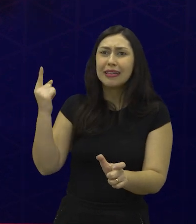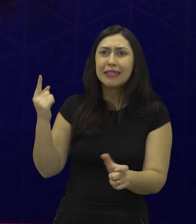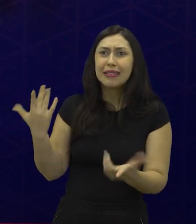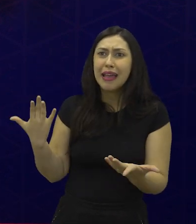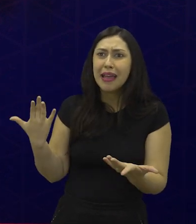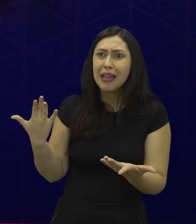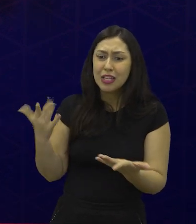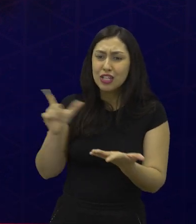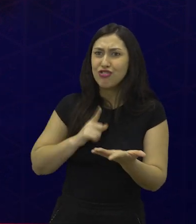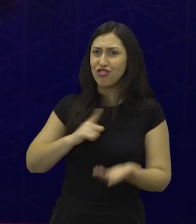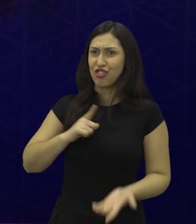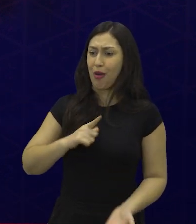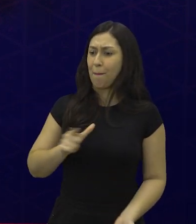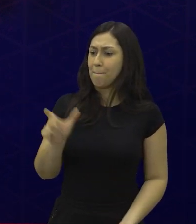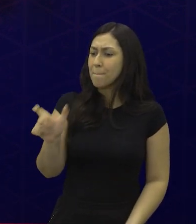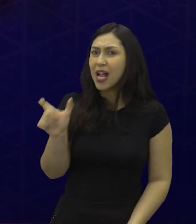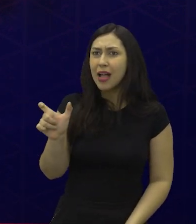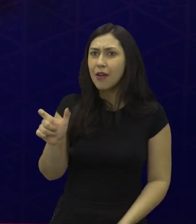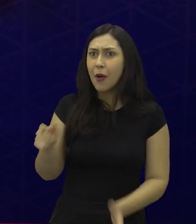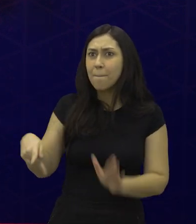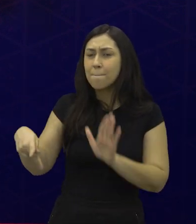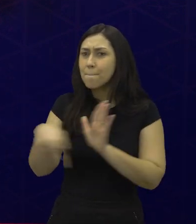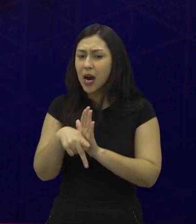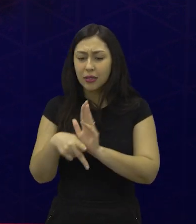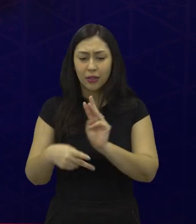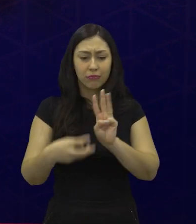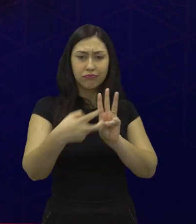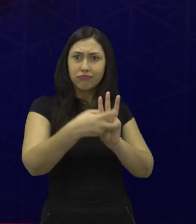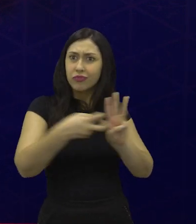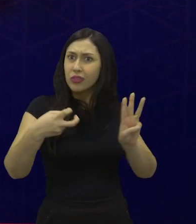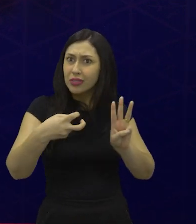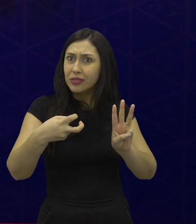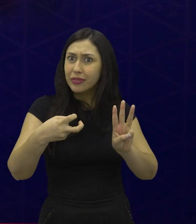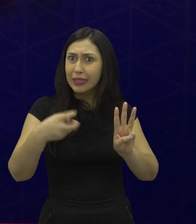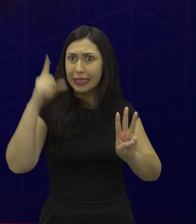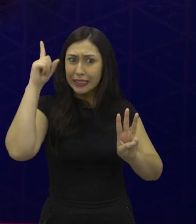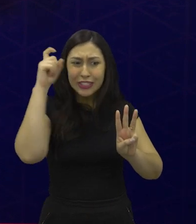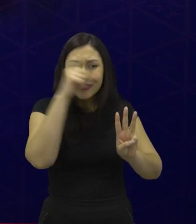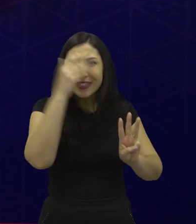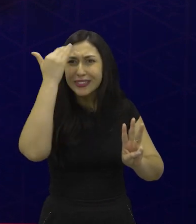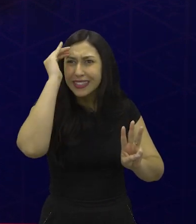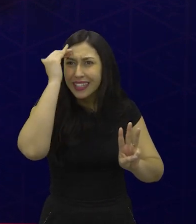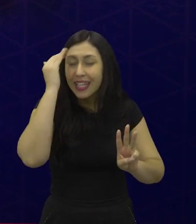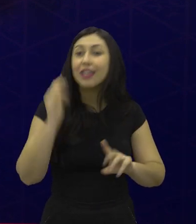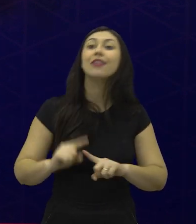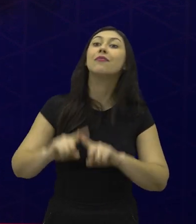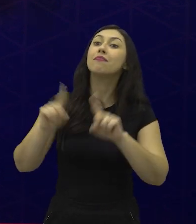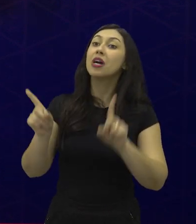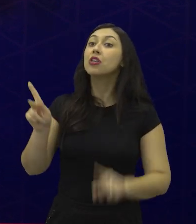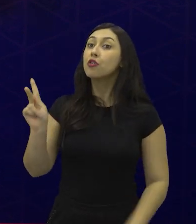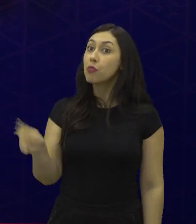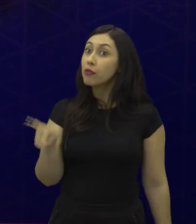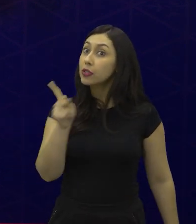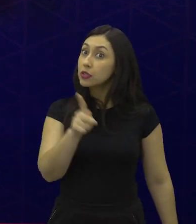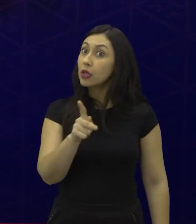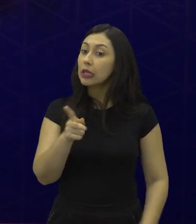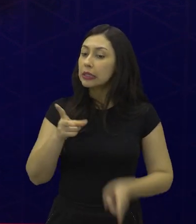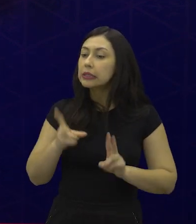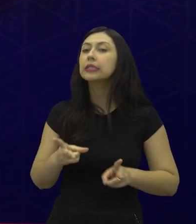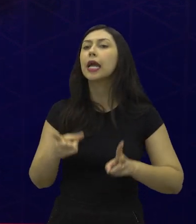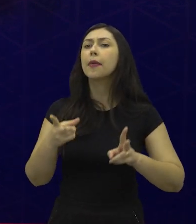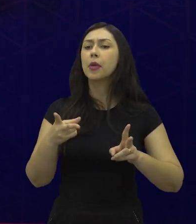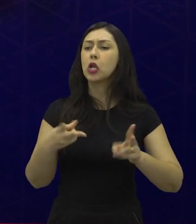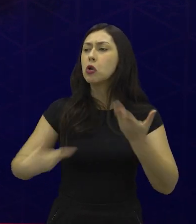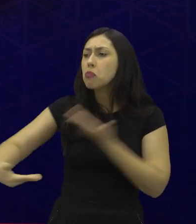tupi, é meio difícil, né? Só que ele, nas aulas, ele trazia as discussões sobre o que